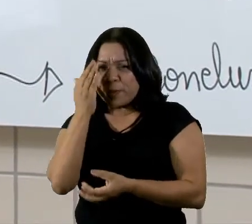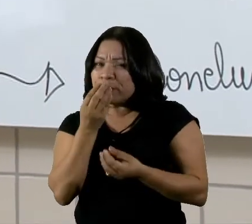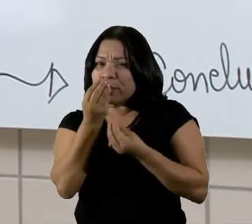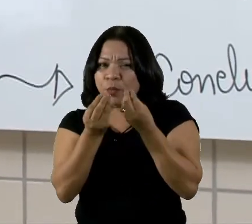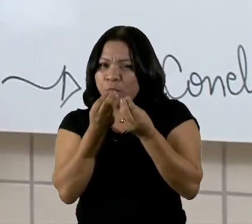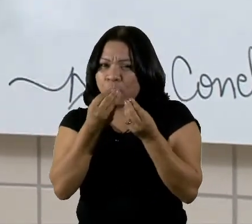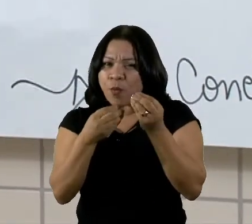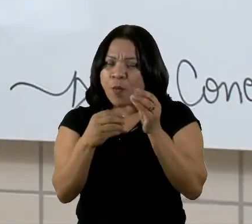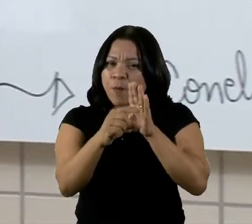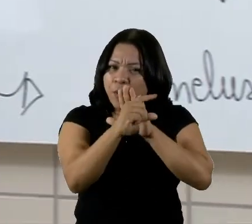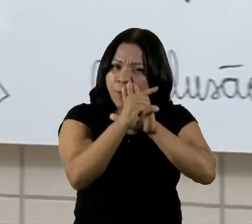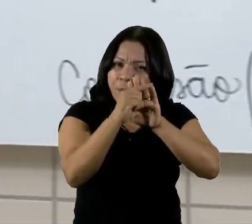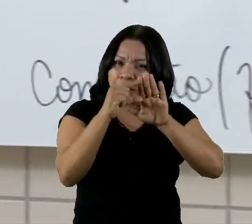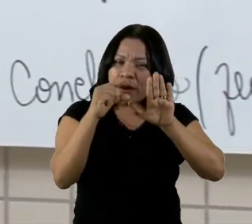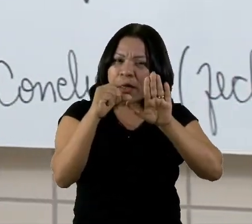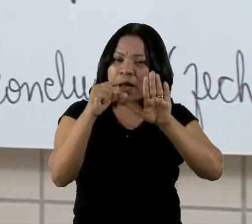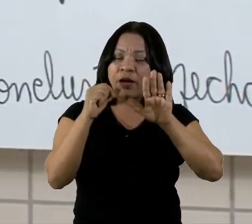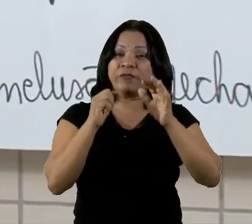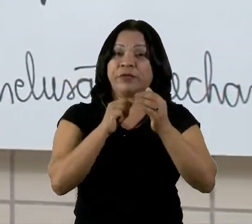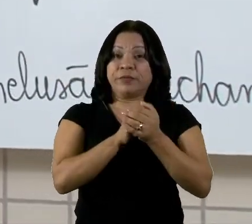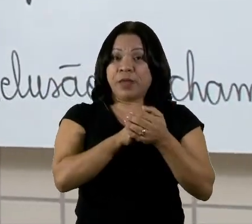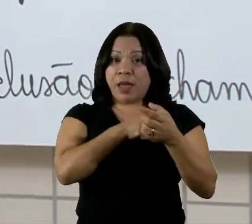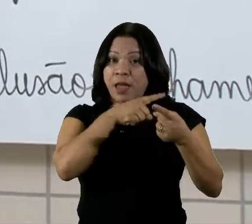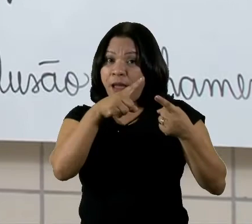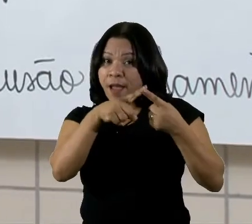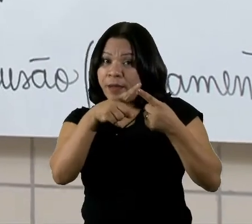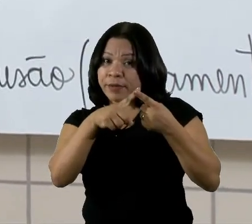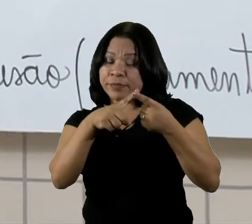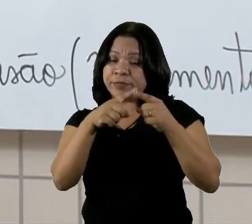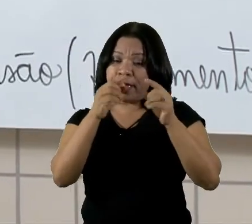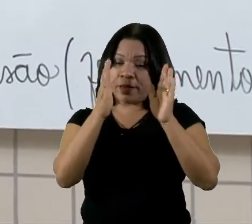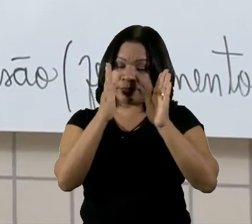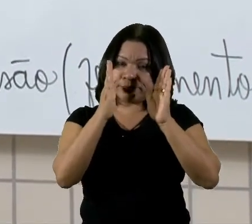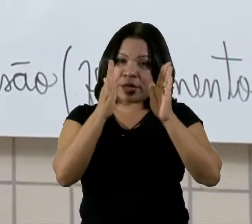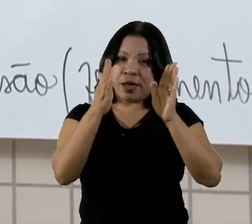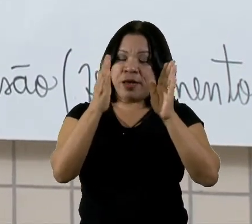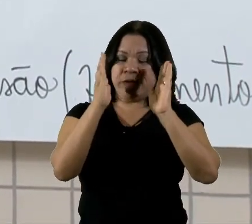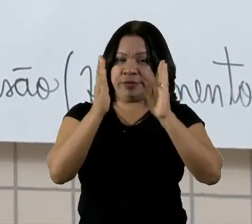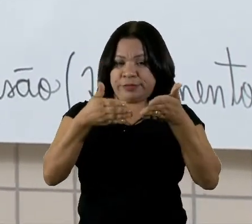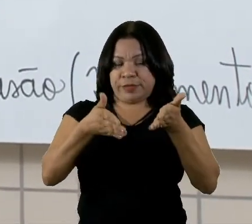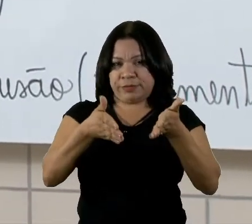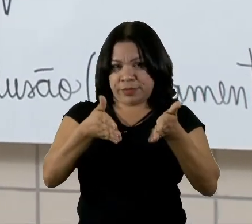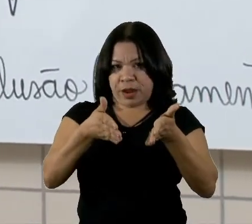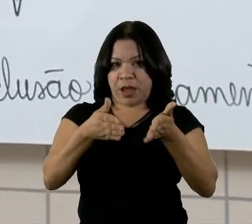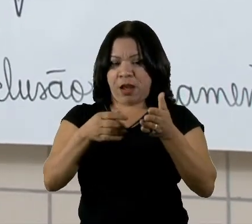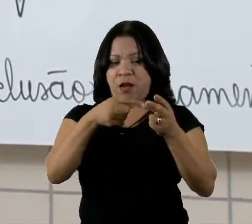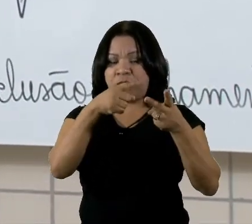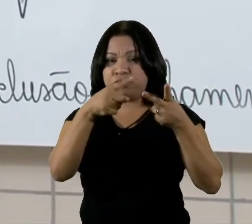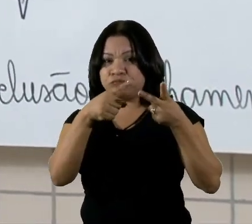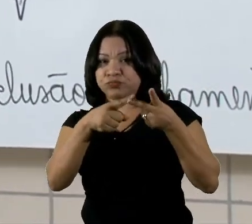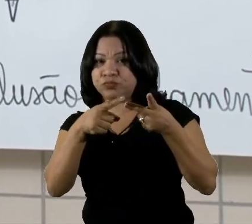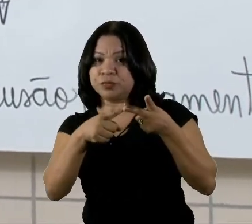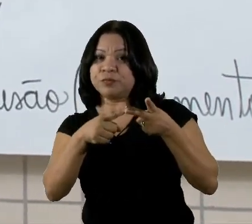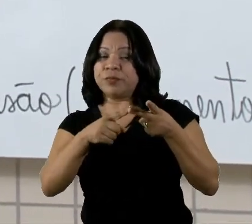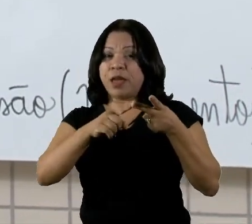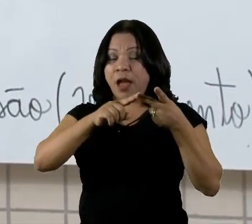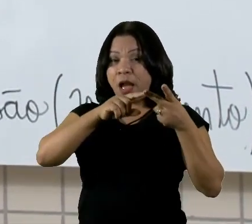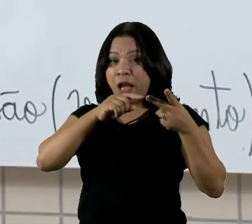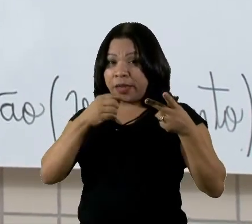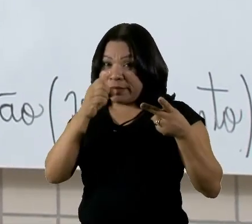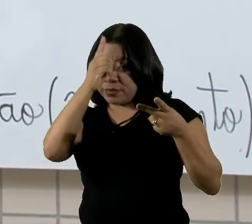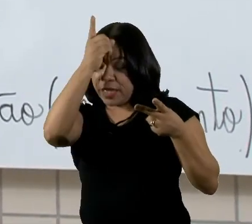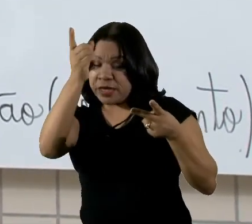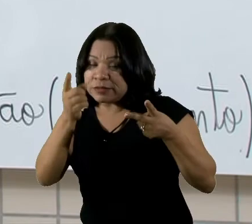parágrafo? Ideia central, ideia secundária e fechamento. Quando for escrever o parágrafo, não esqueçam de fazer